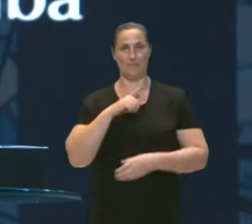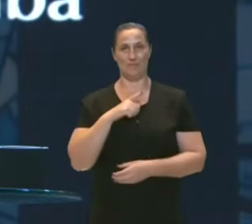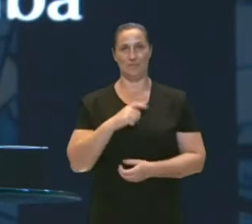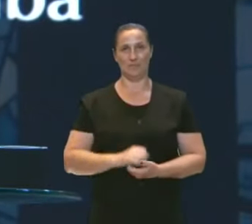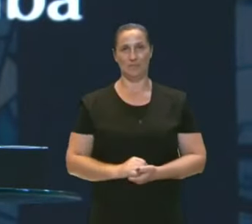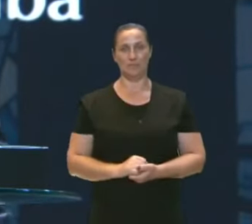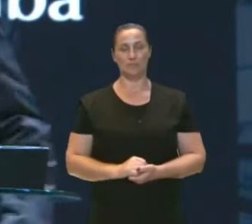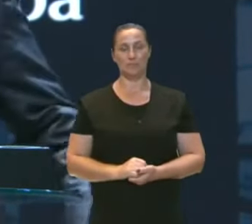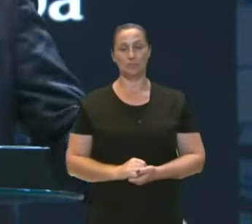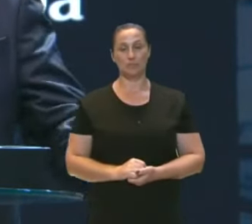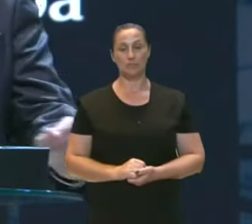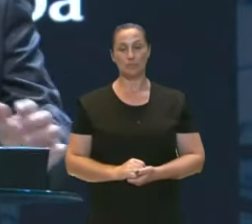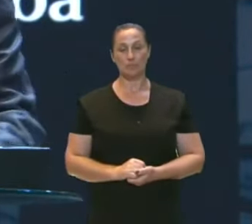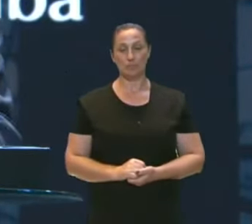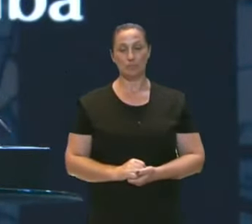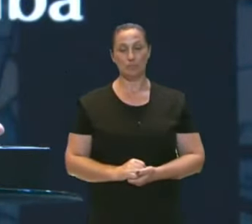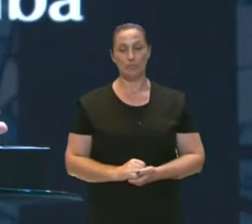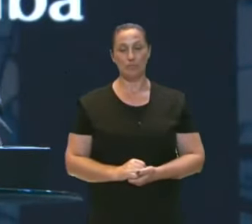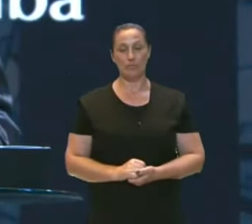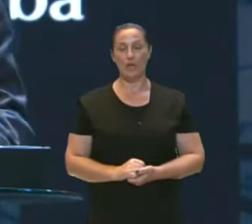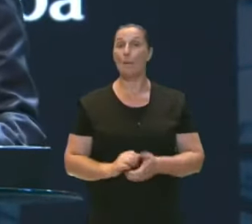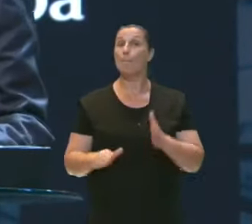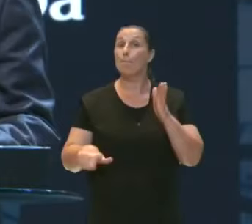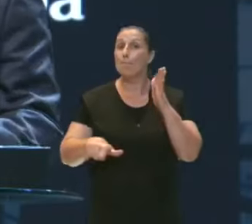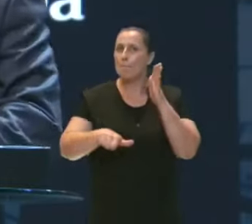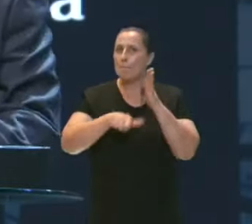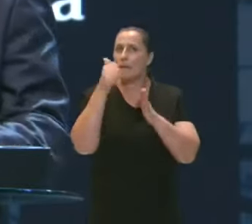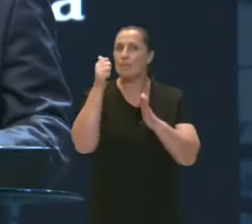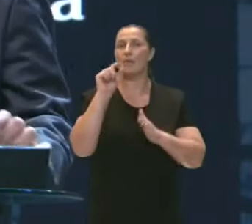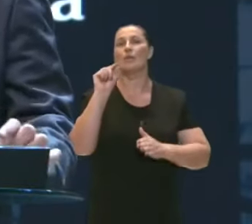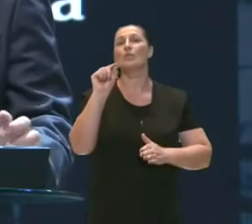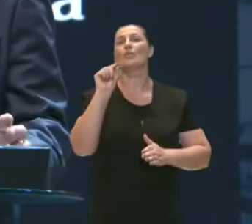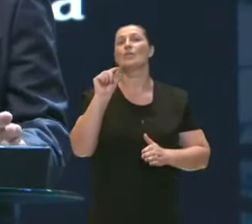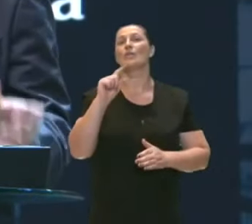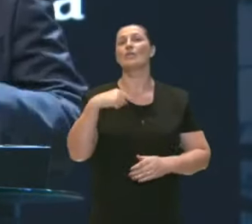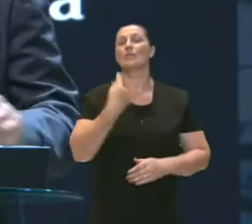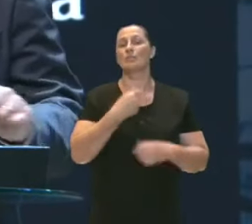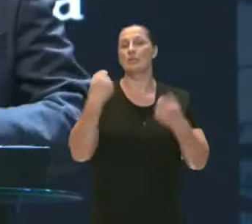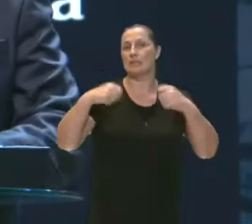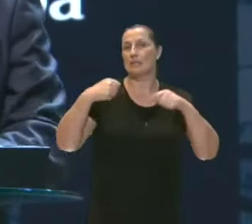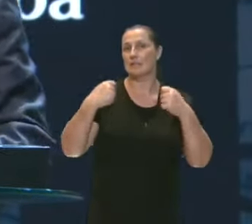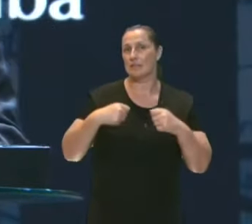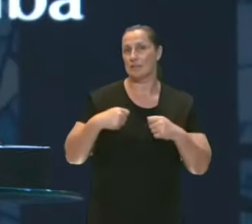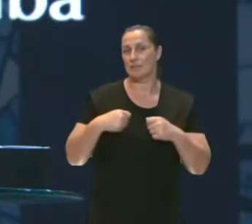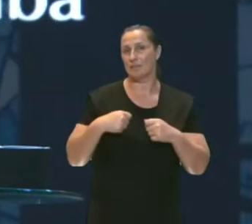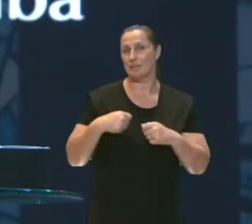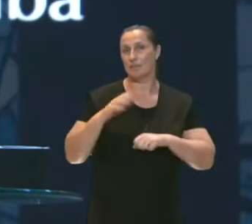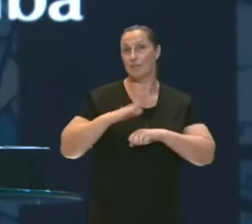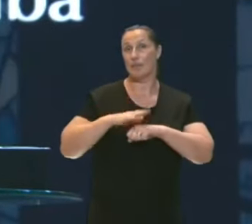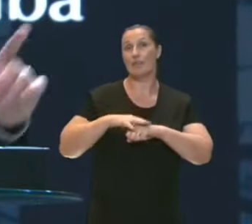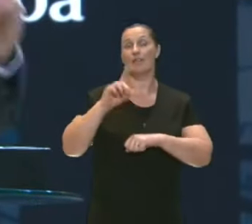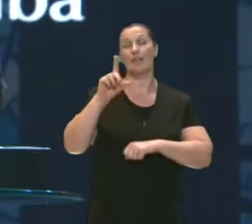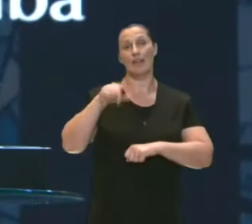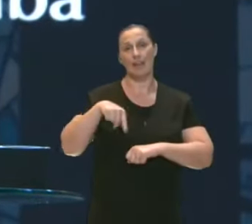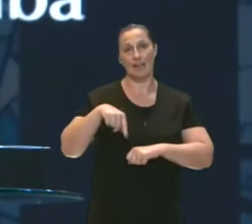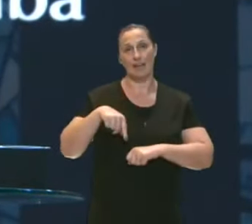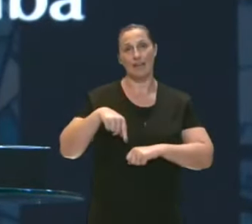ano. E a primeira atitude que é extremamente necessária, que nós podemos ver nesse texto,